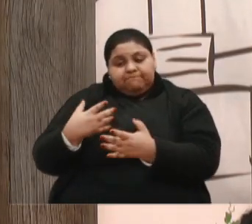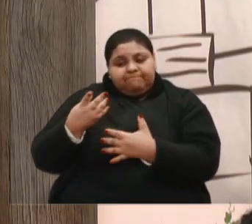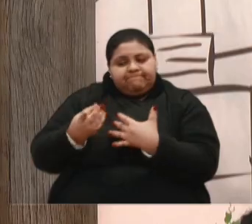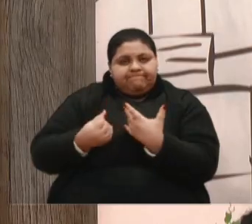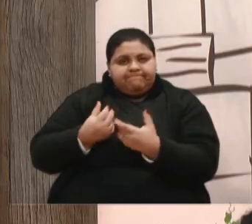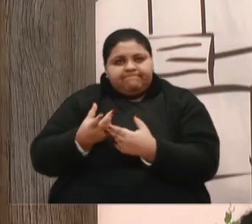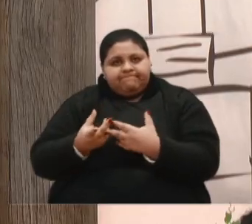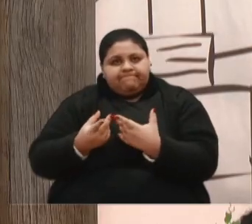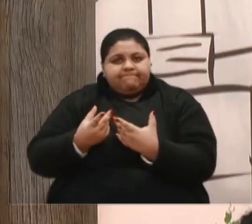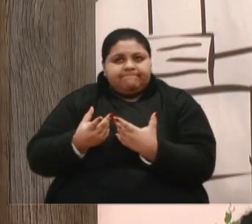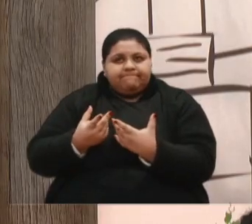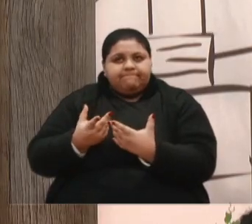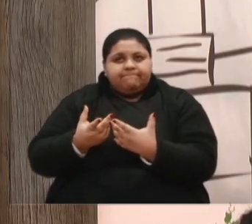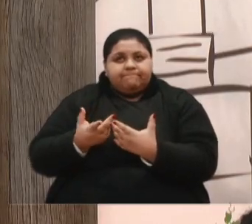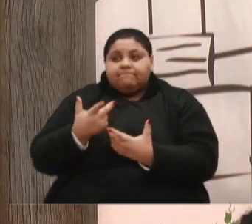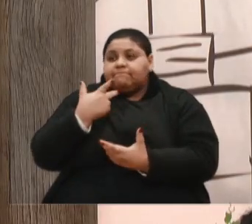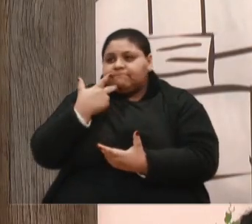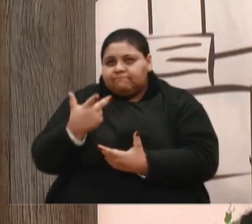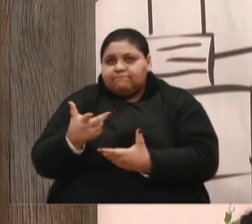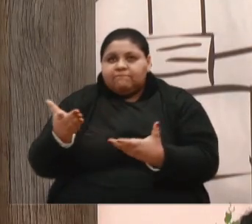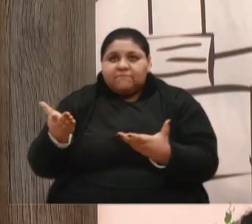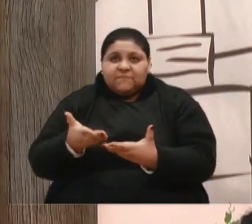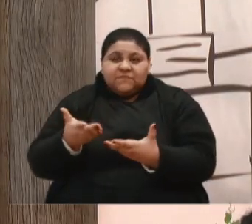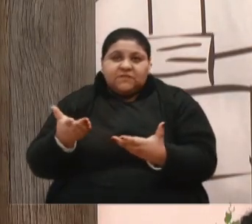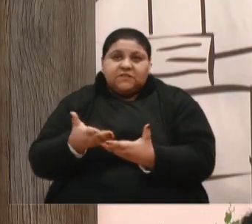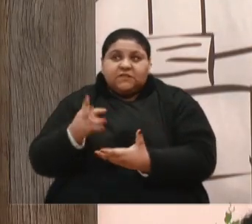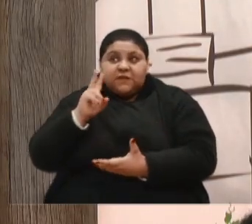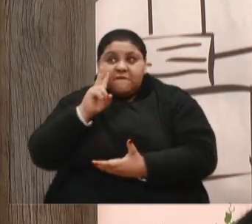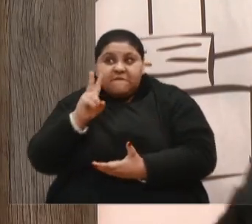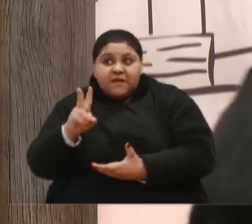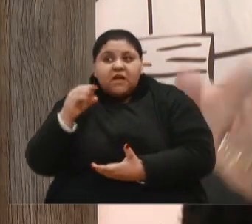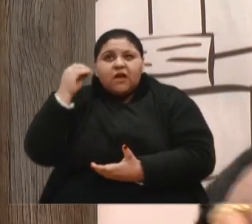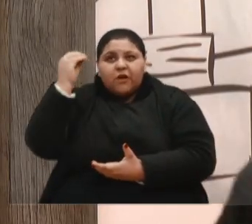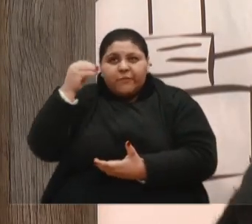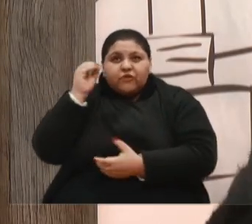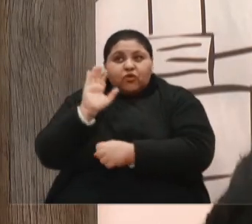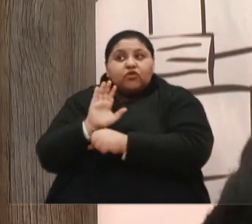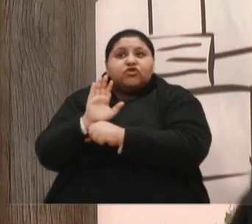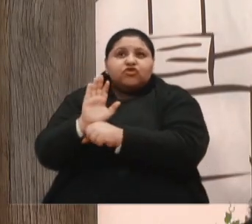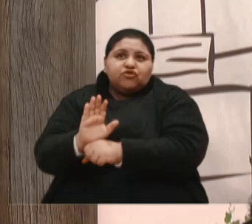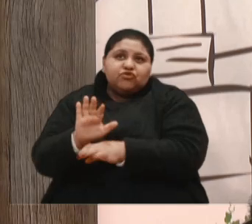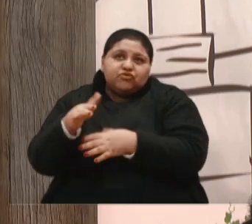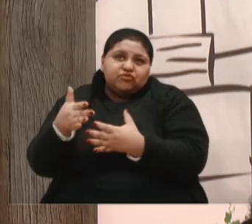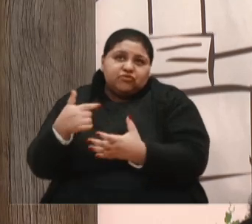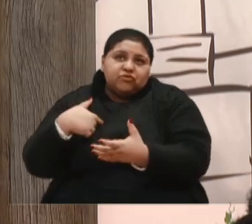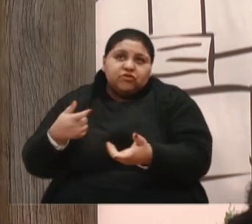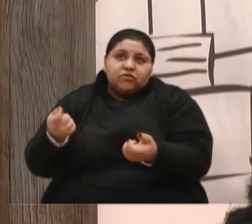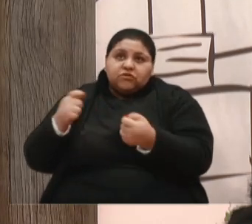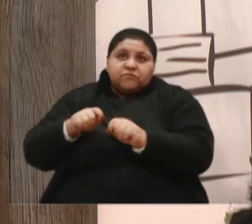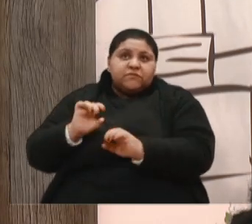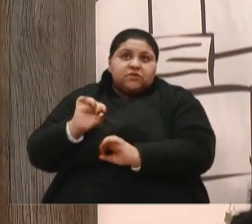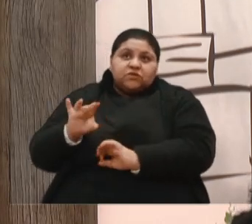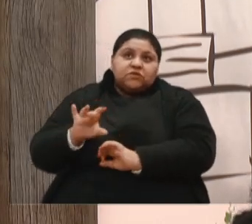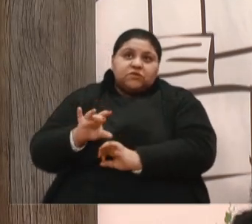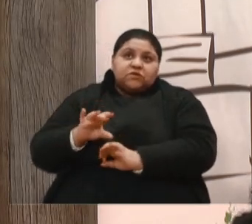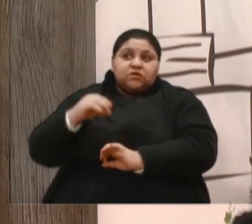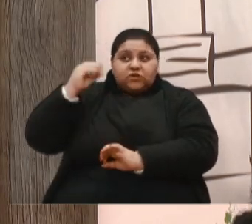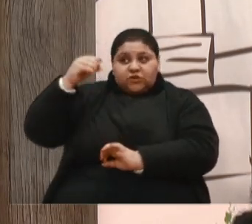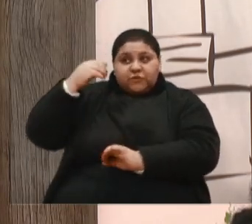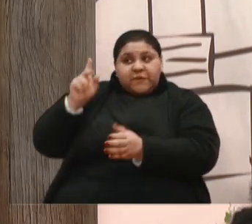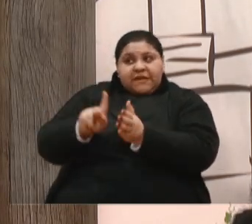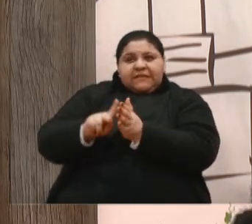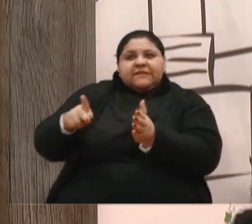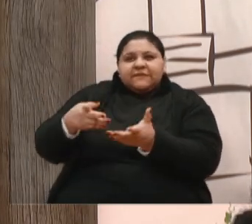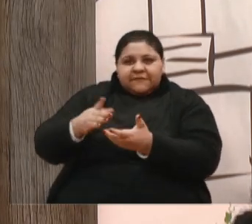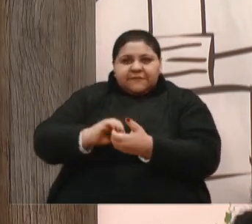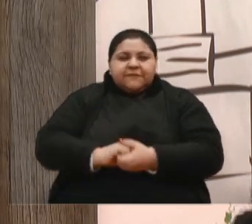eu estou te dizendo que já vi outros casos e que a psicologia ajudou. Então, não precisa ser